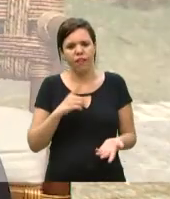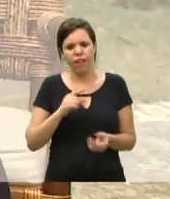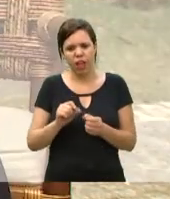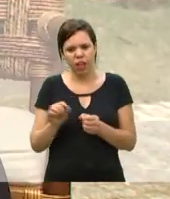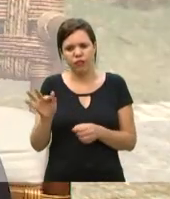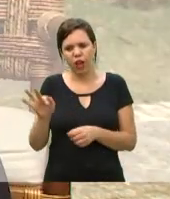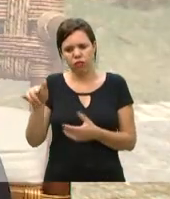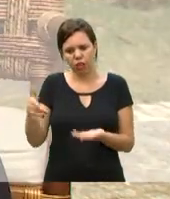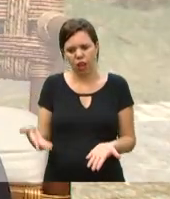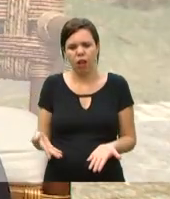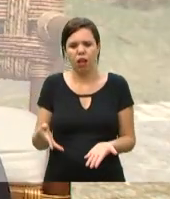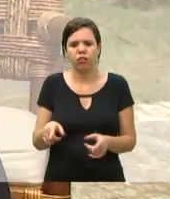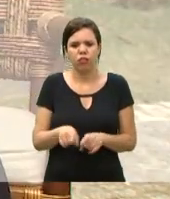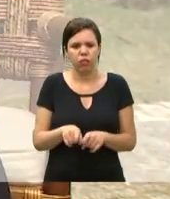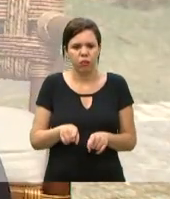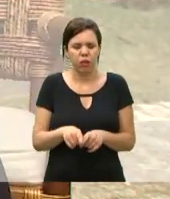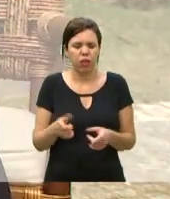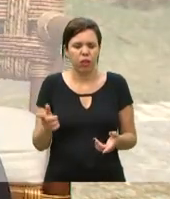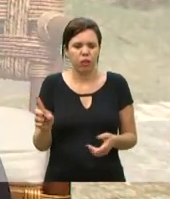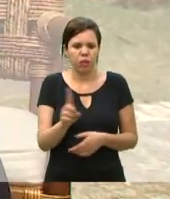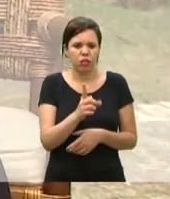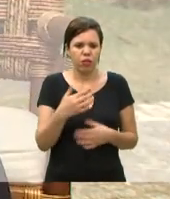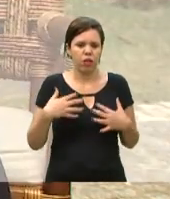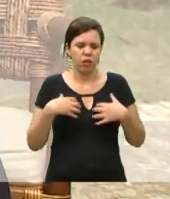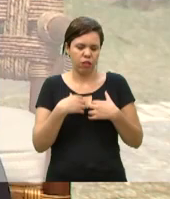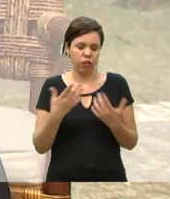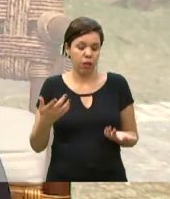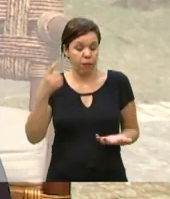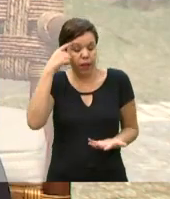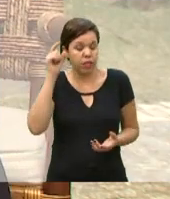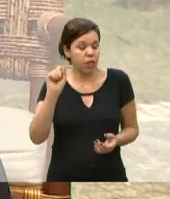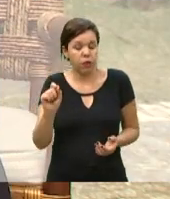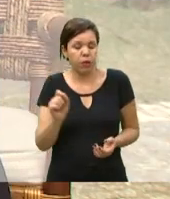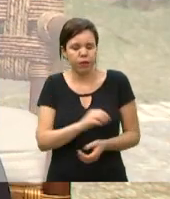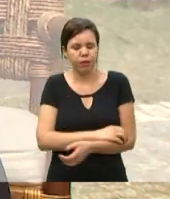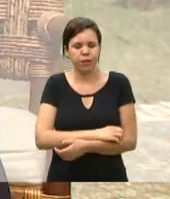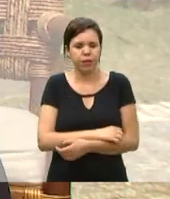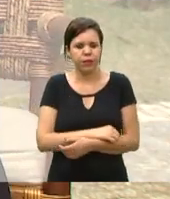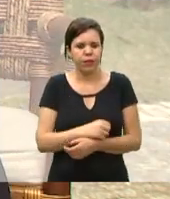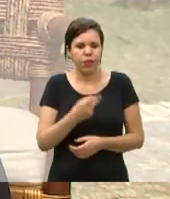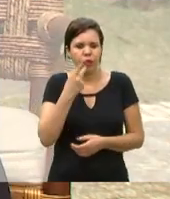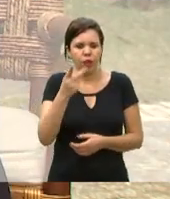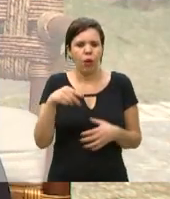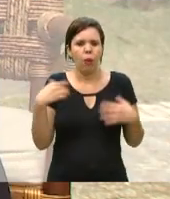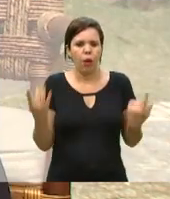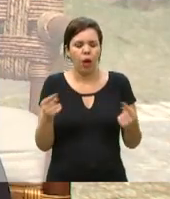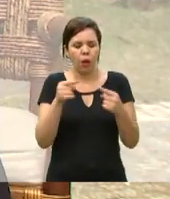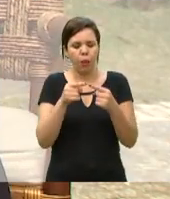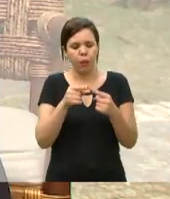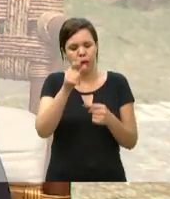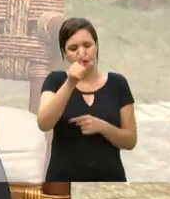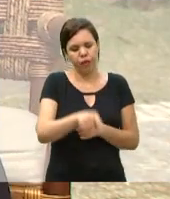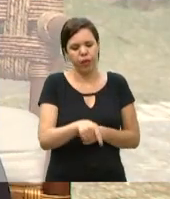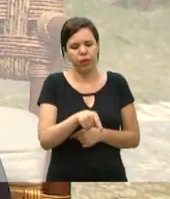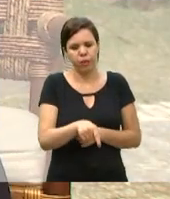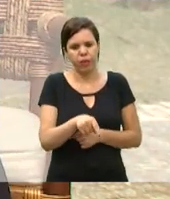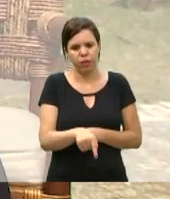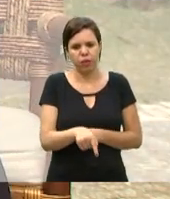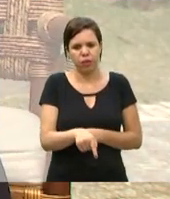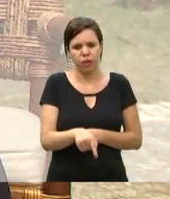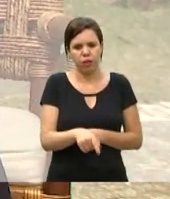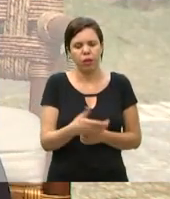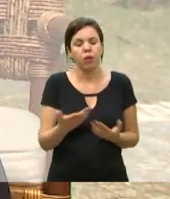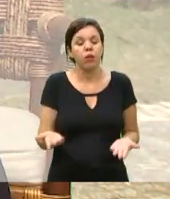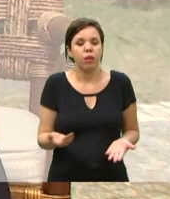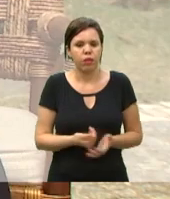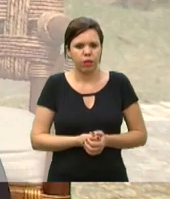né? Isso. E pensar assim, quando eu falo, né, qual é o perfil dessa